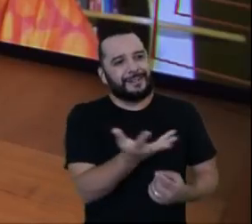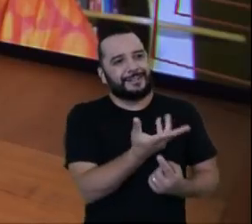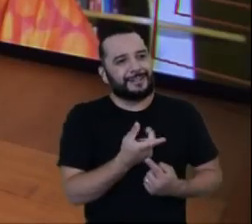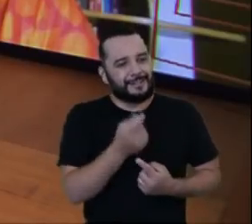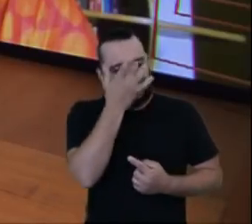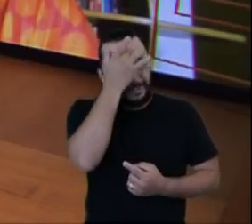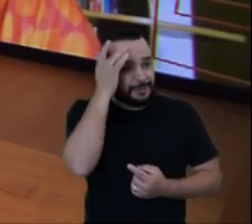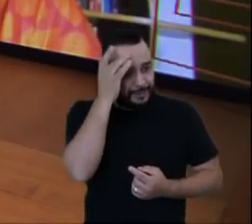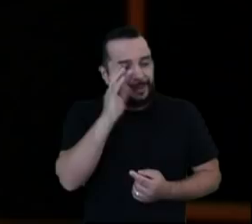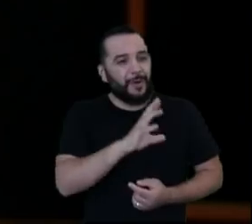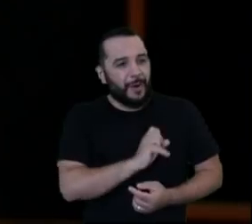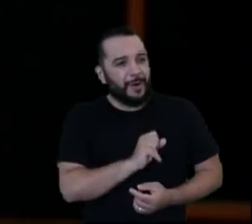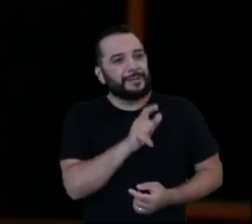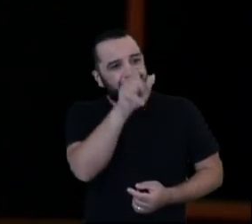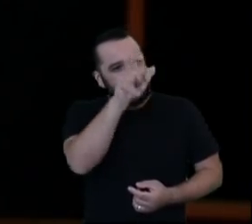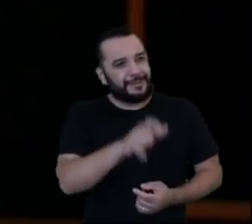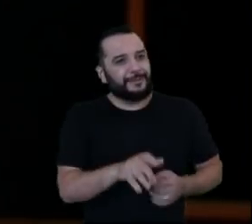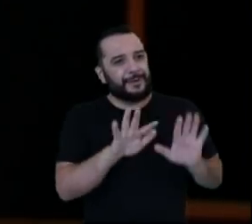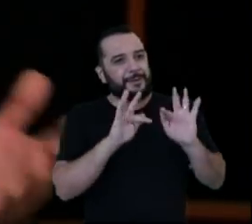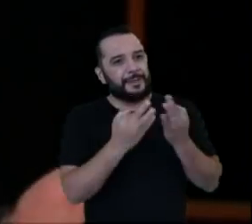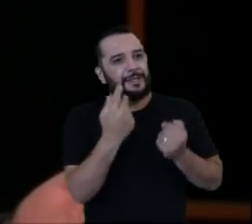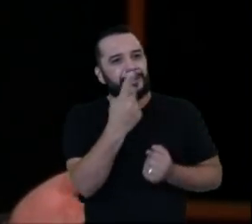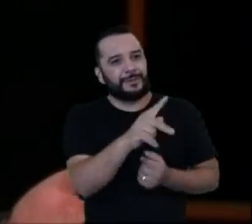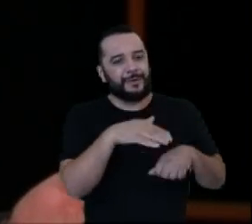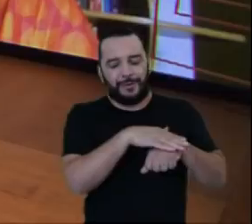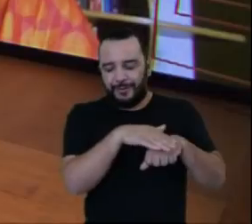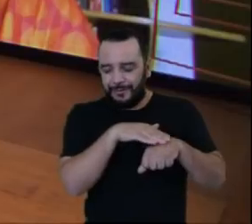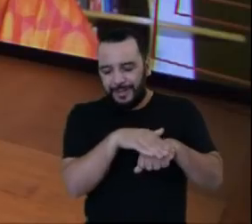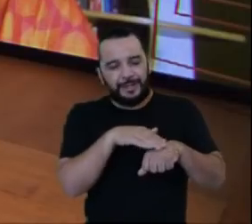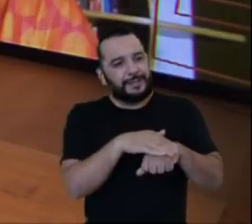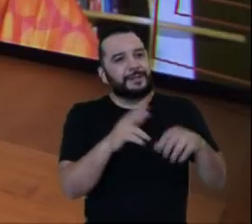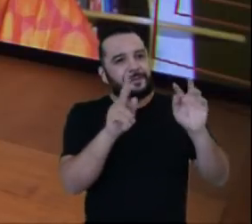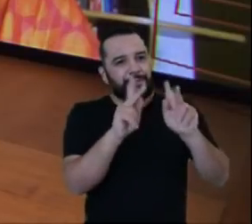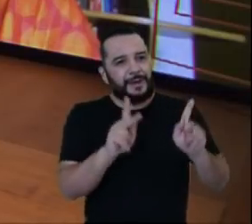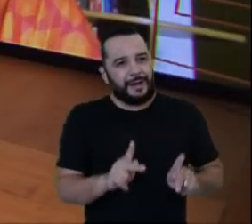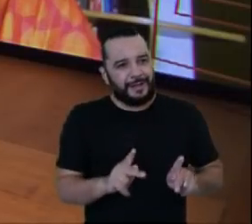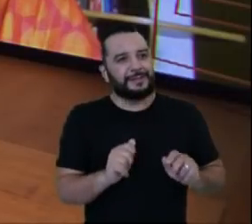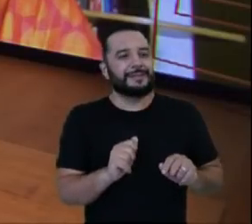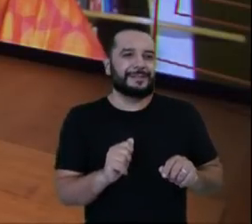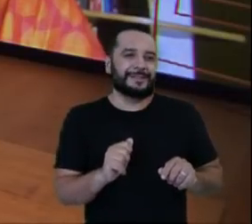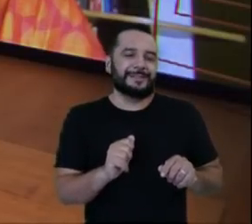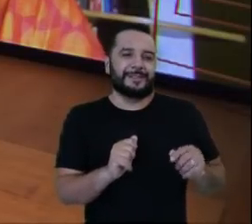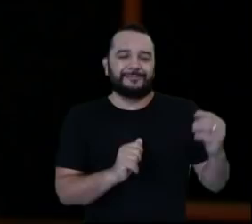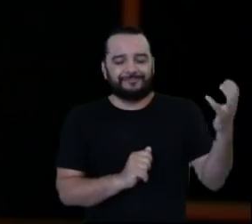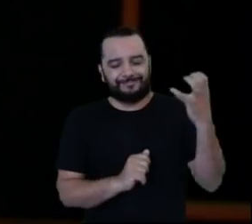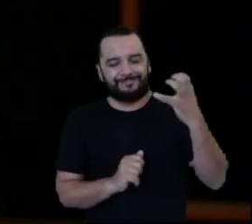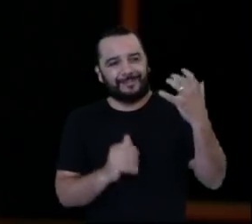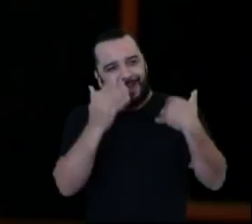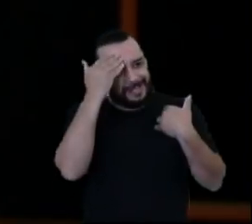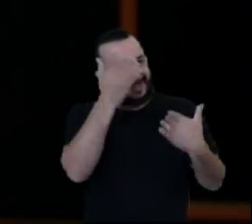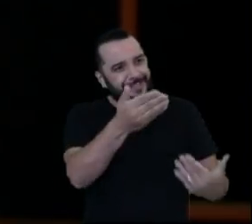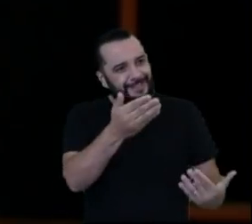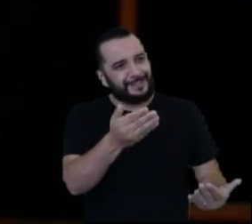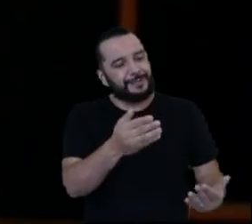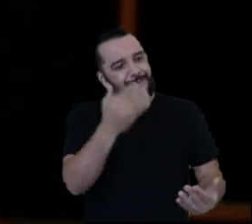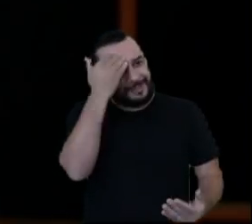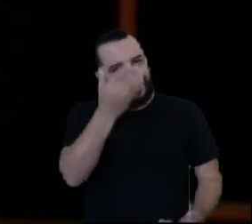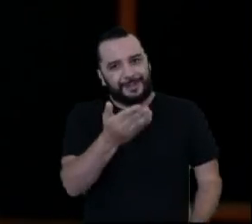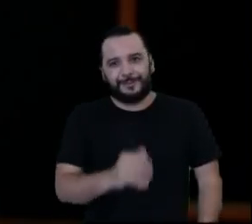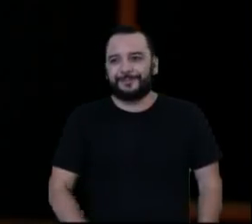Beth? Minha querida, eu que agradeço. Eu adoro por esse programa de vocês. Acho que vocês fazem um trabalho tão importante de resgate da